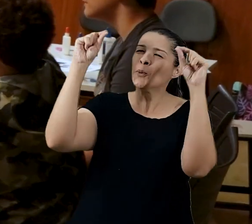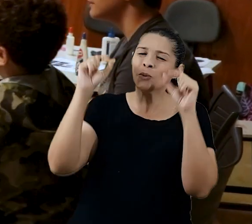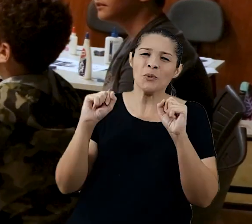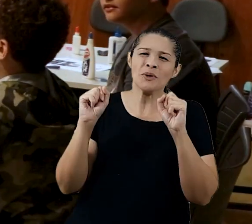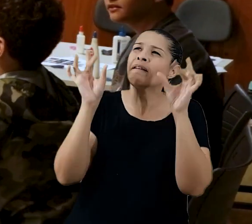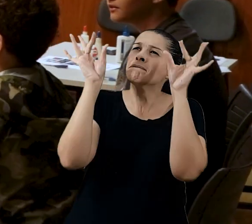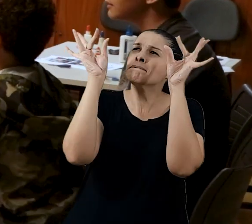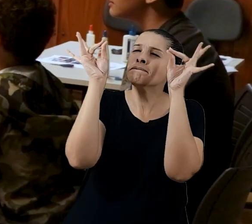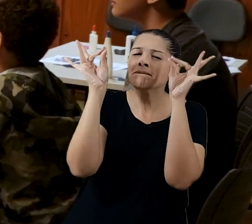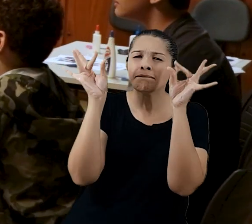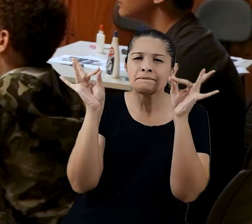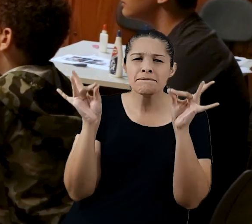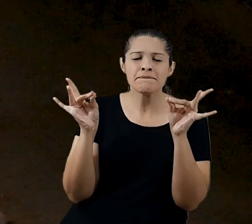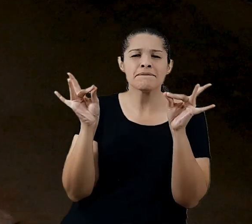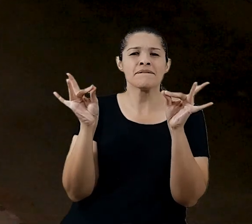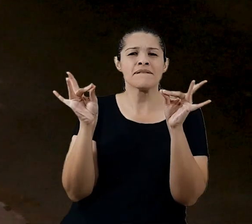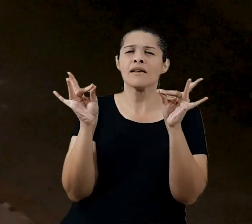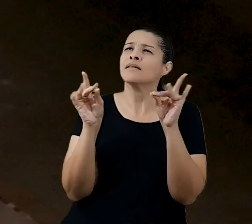crateras da Lua,